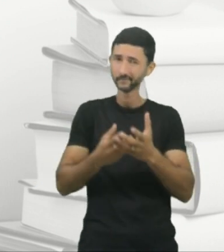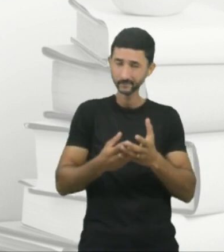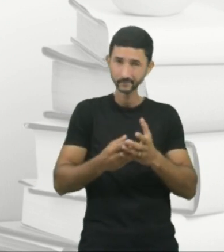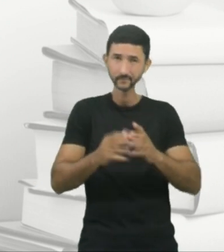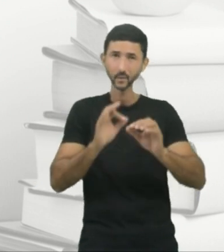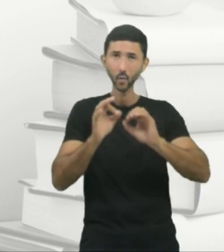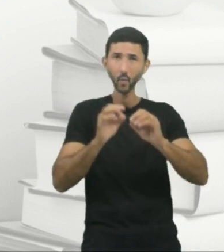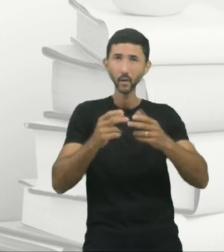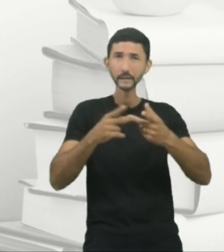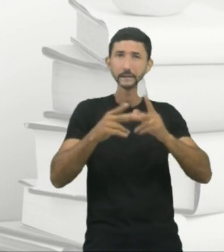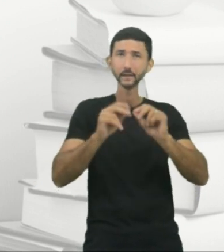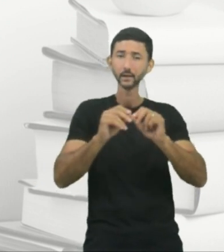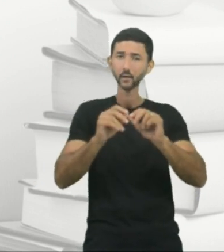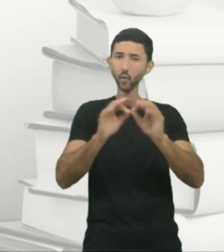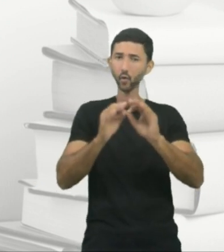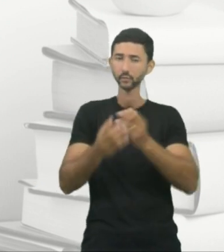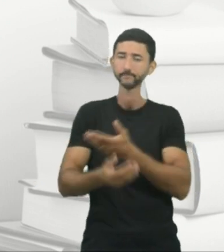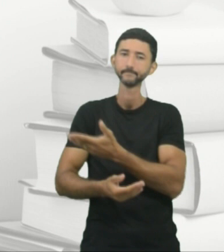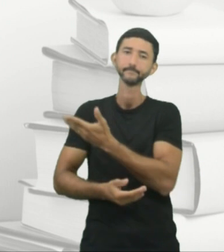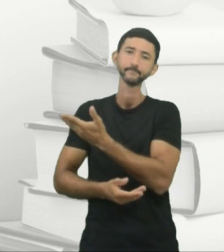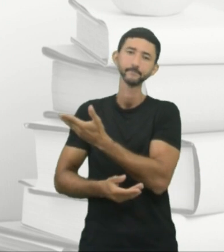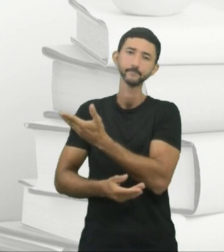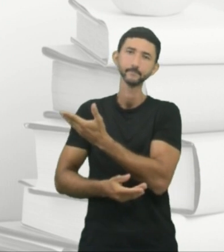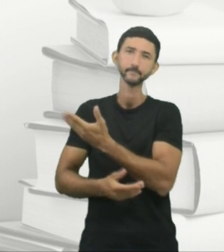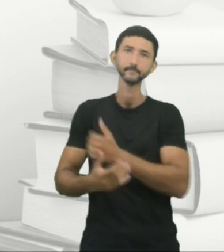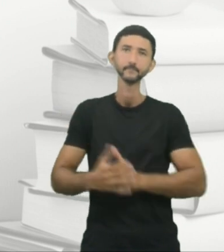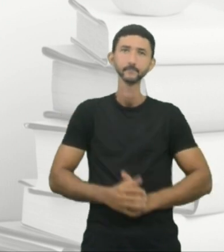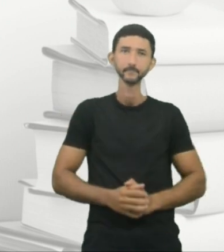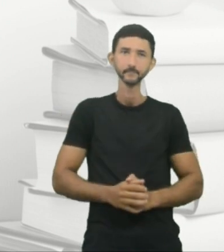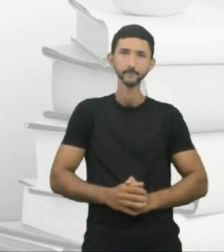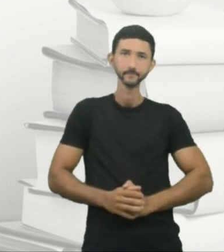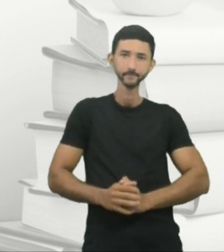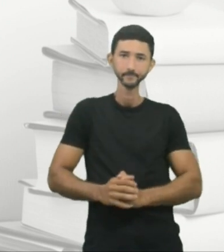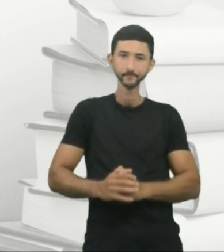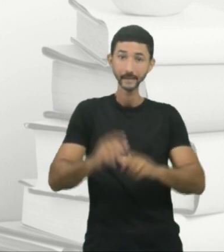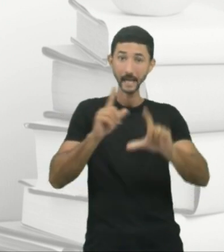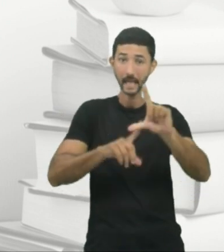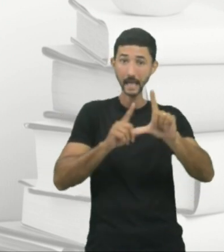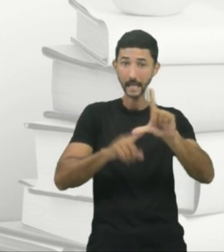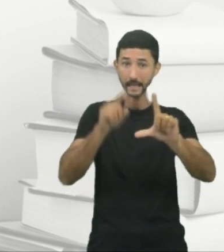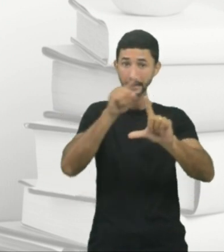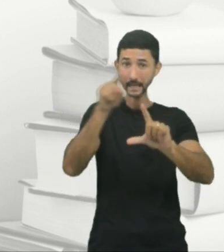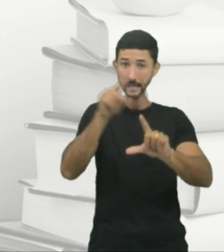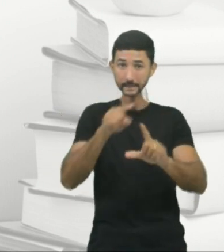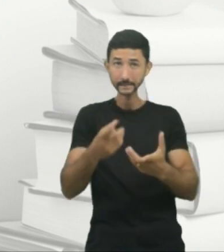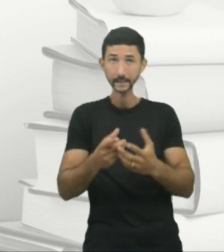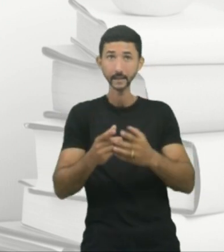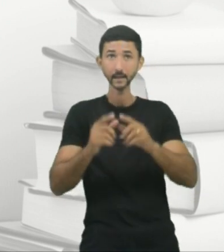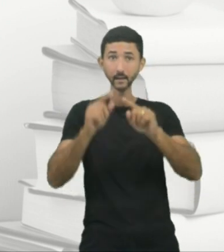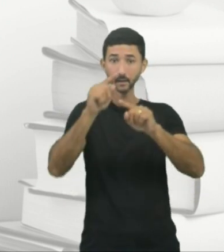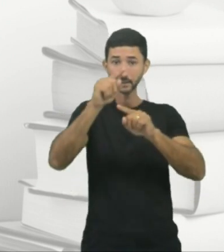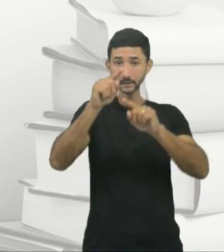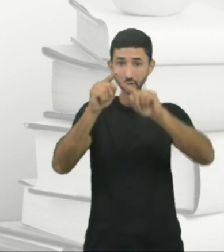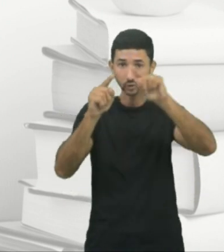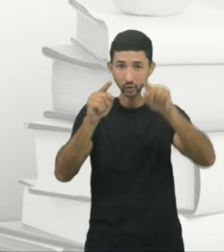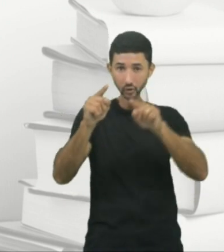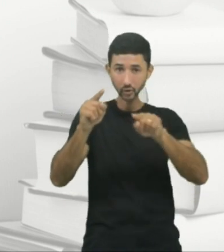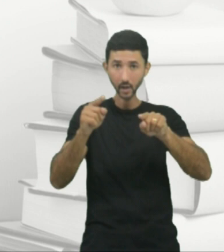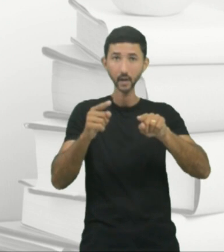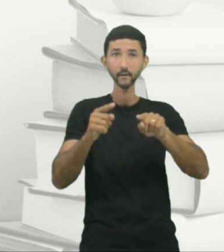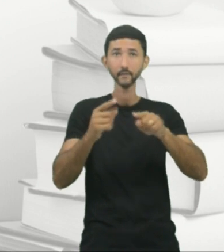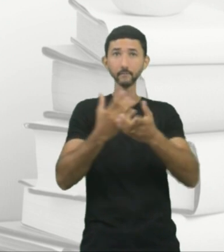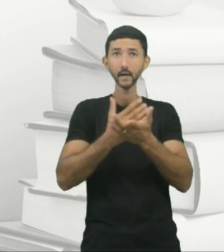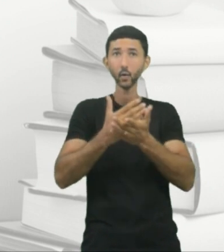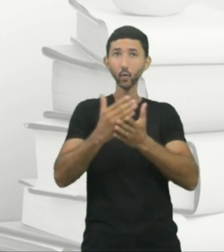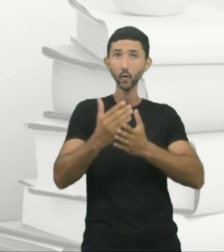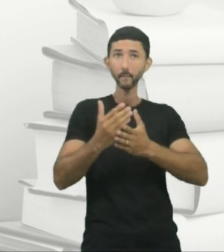ser representado da seguinte maneira. Olhem lá, letra Z, abre a chave e aí começa